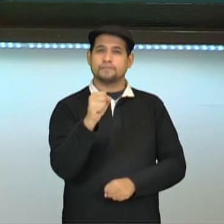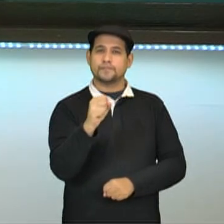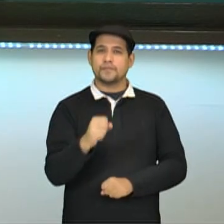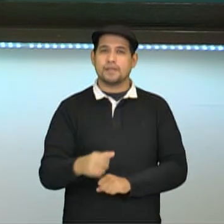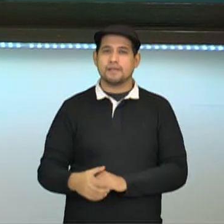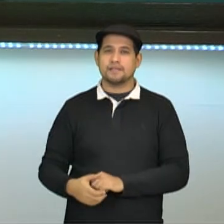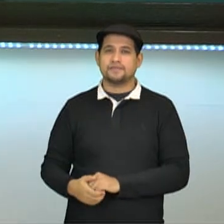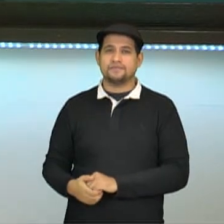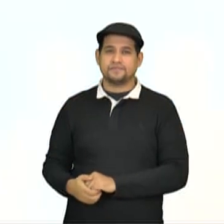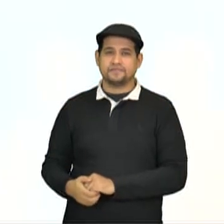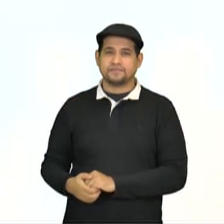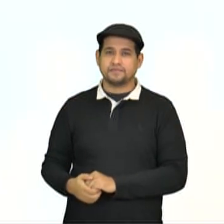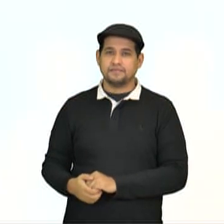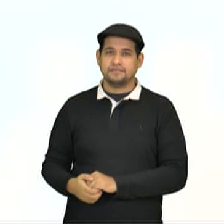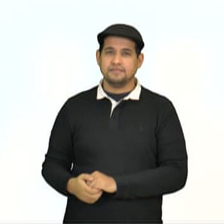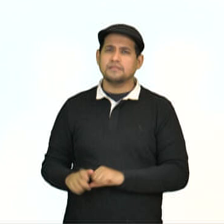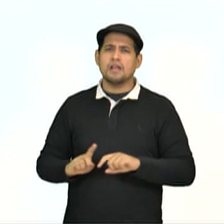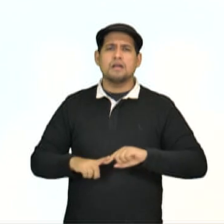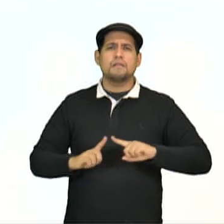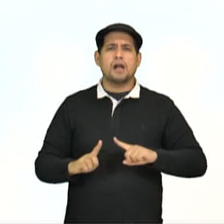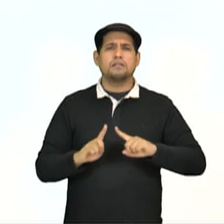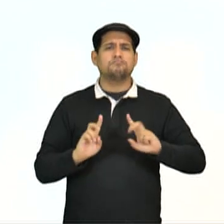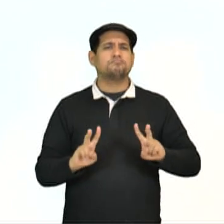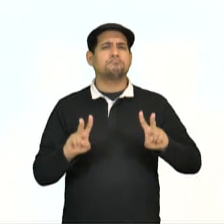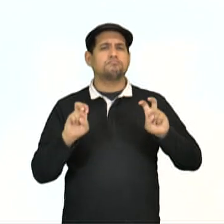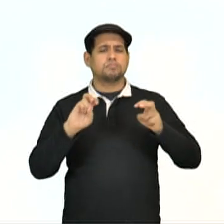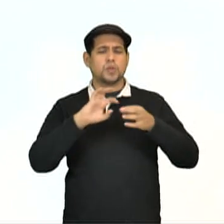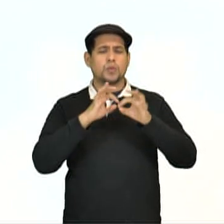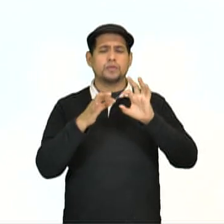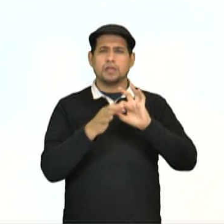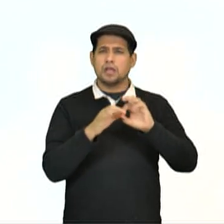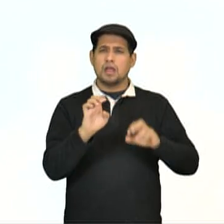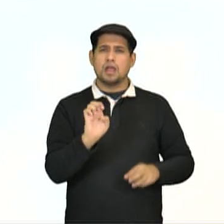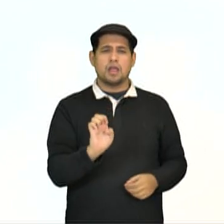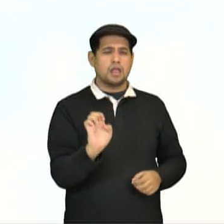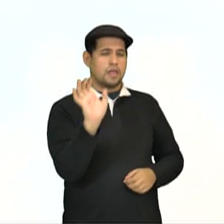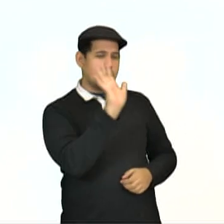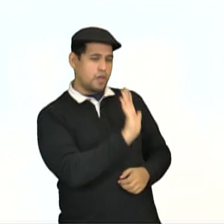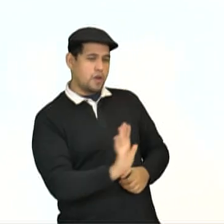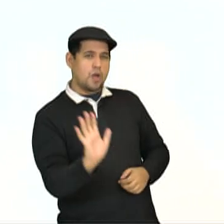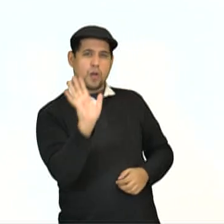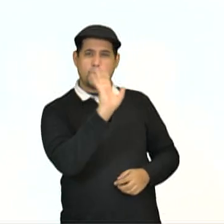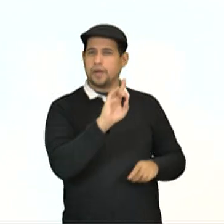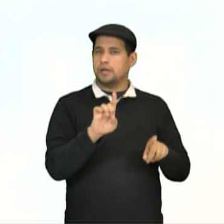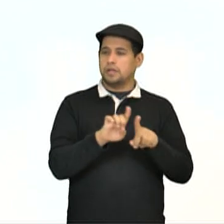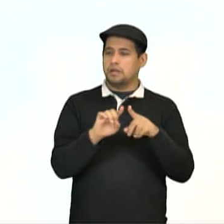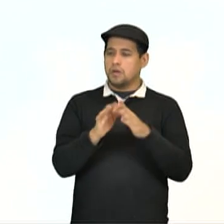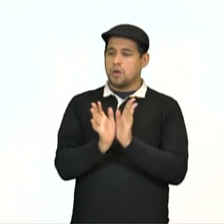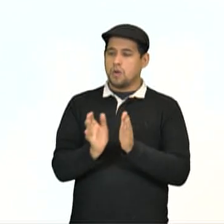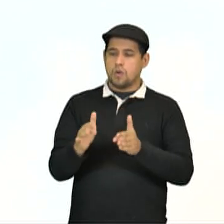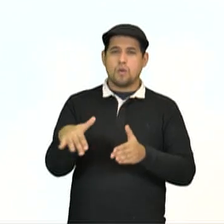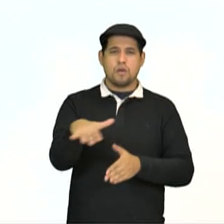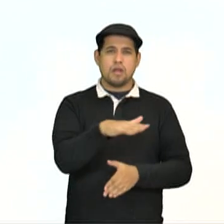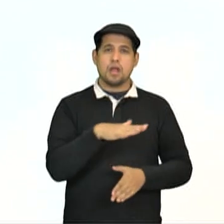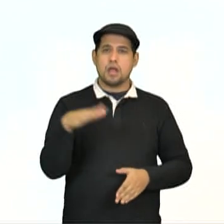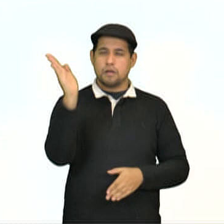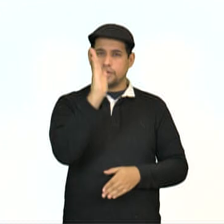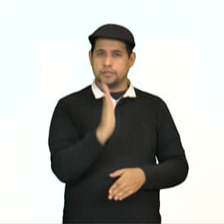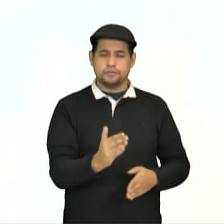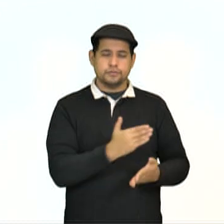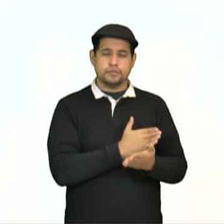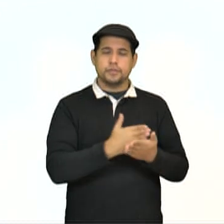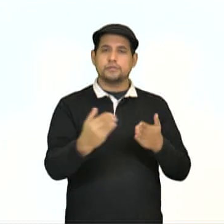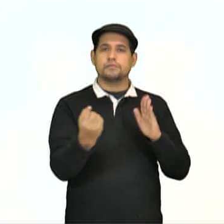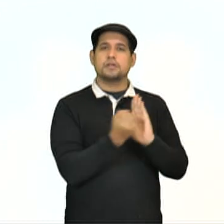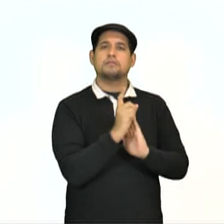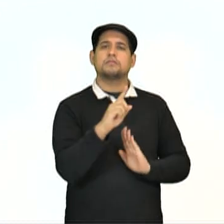1808. Bom, sobre o contexto europeu e o contexto colonial brasileiro no início do século XIX. O que